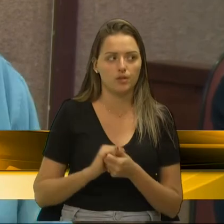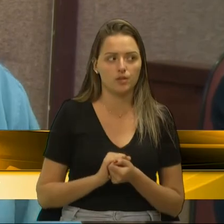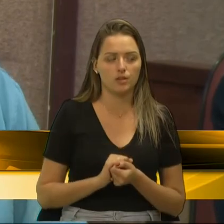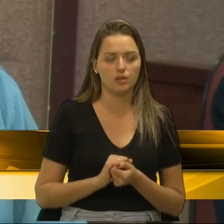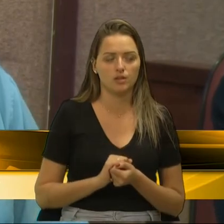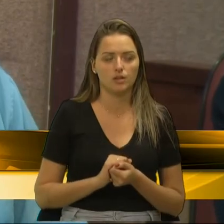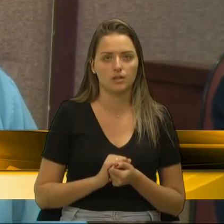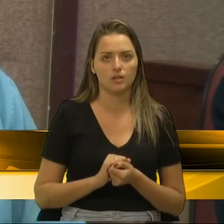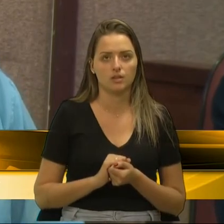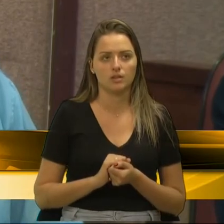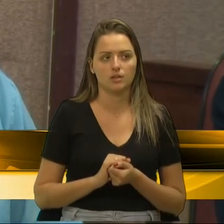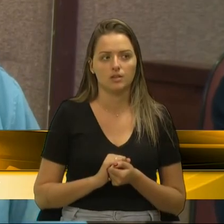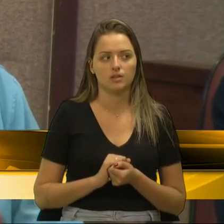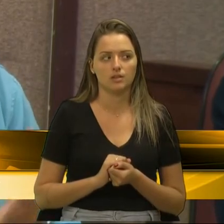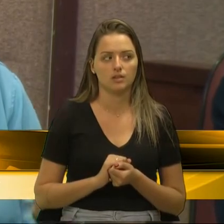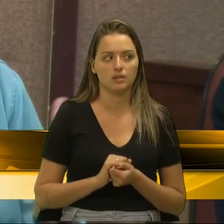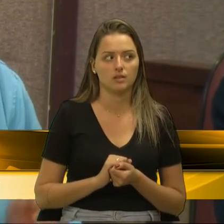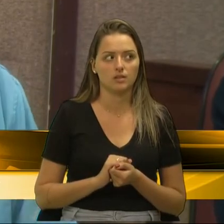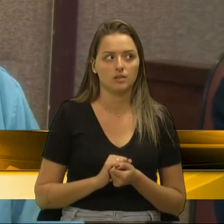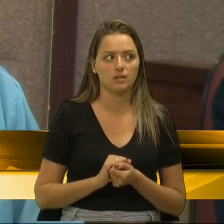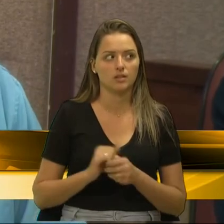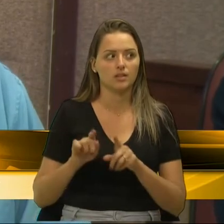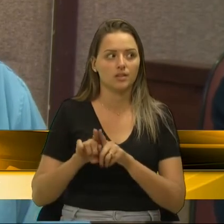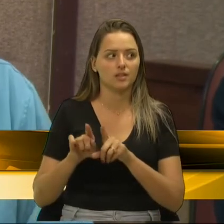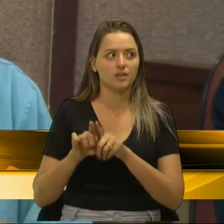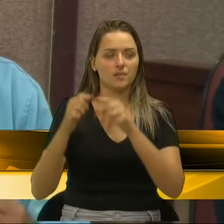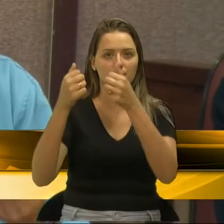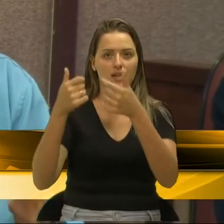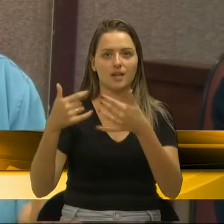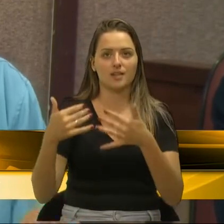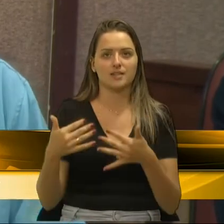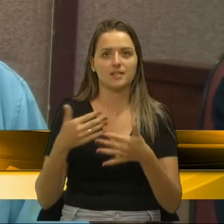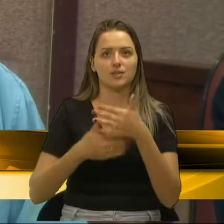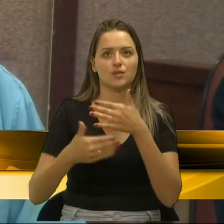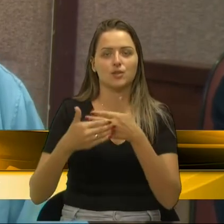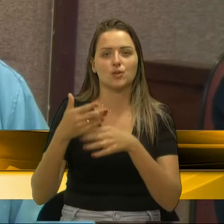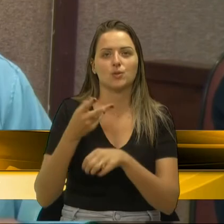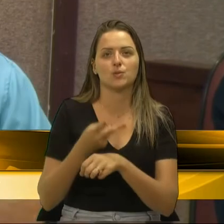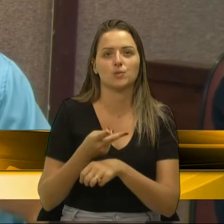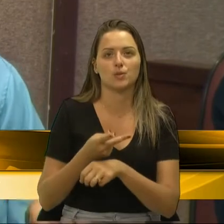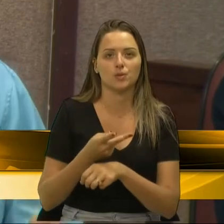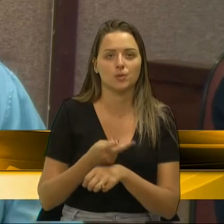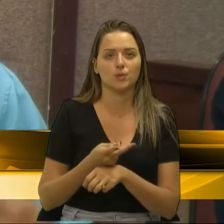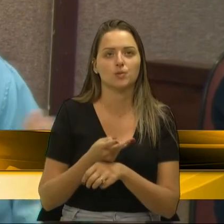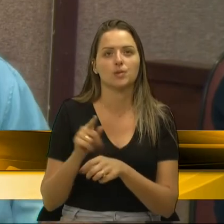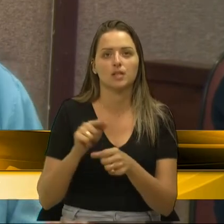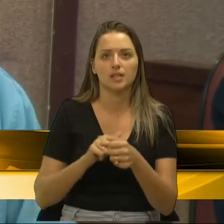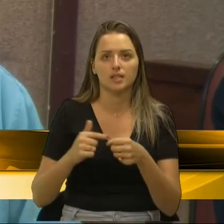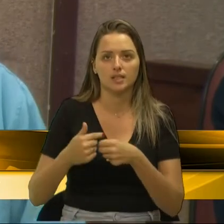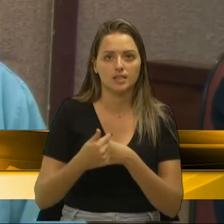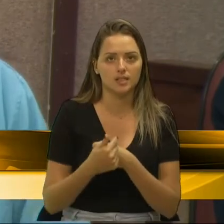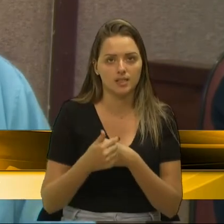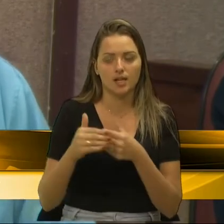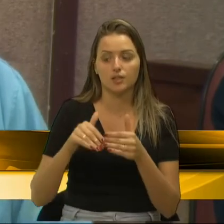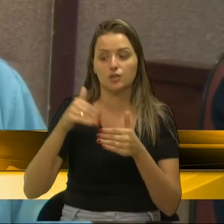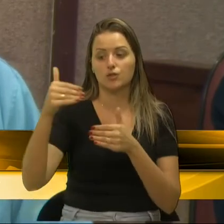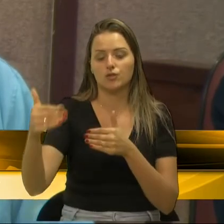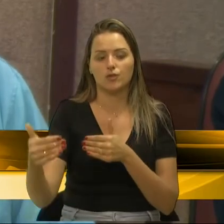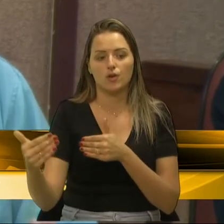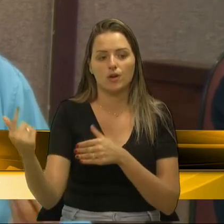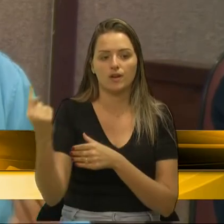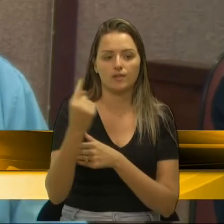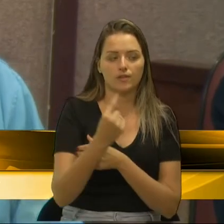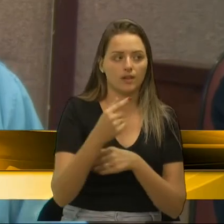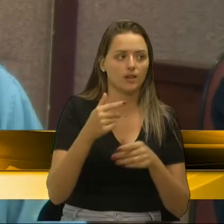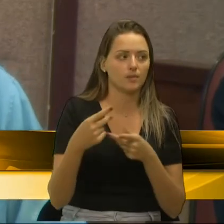assim, quando se fala a exposição dos produtos, vem gente de tudo quanto é lado, da cidade, de fora. É